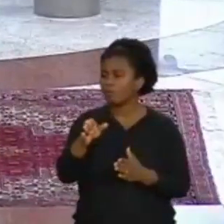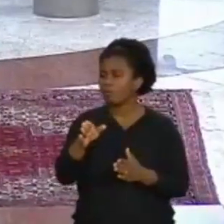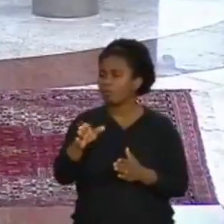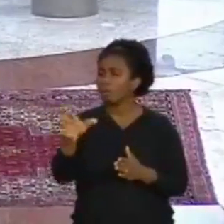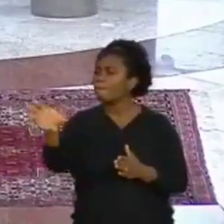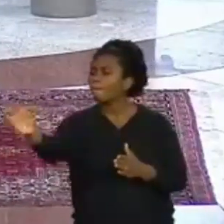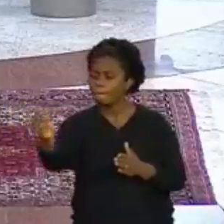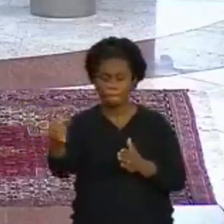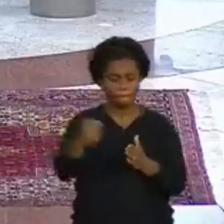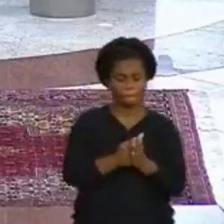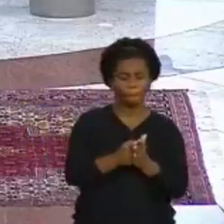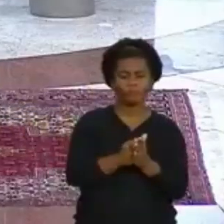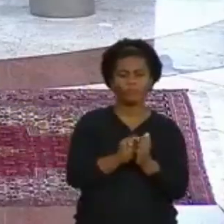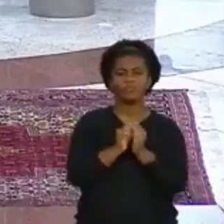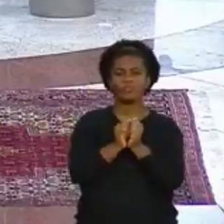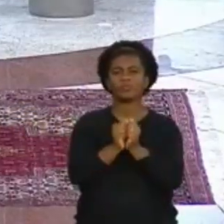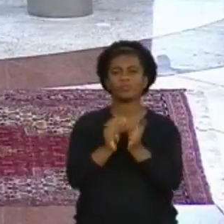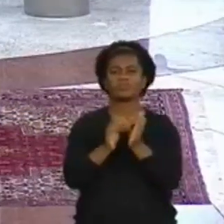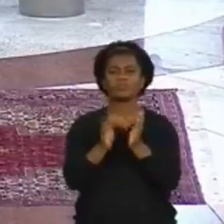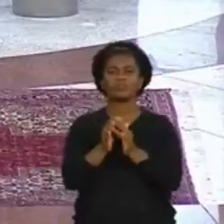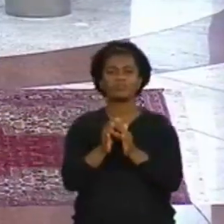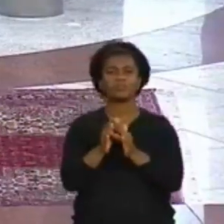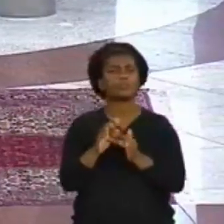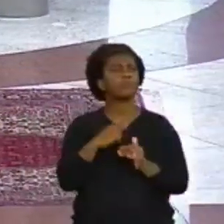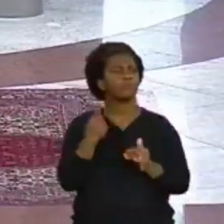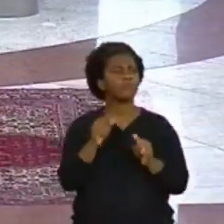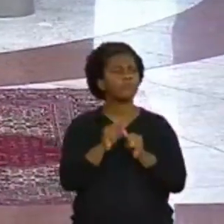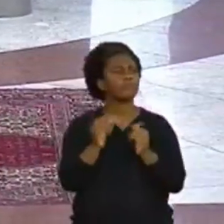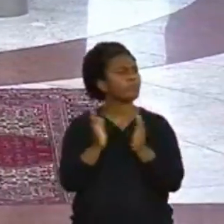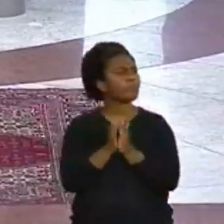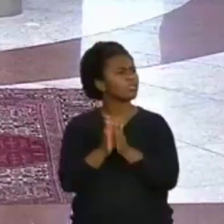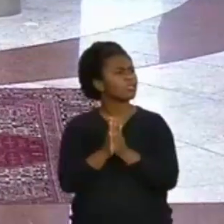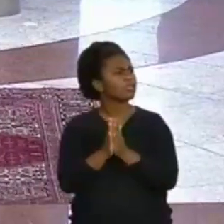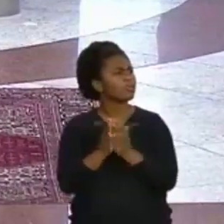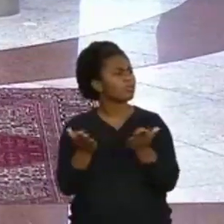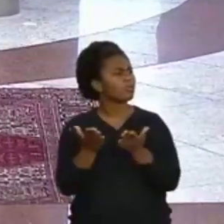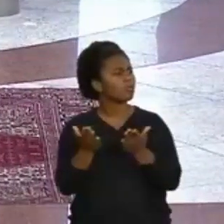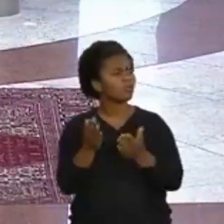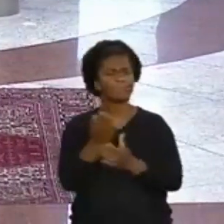agora? Você pode estender as mãos lá para fora? Lá para fora.